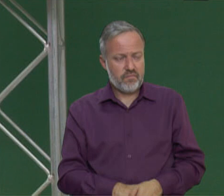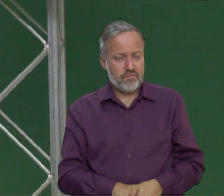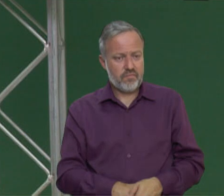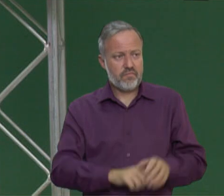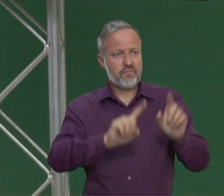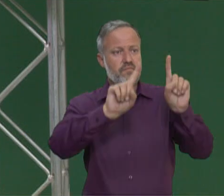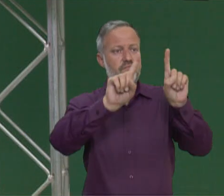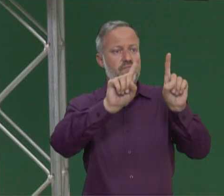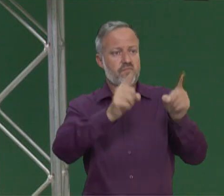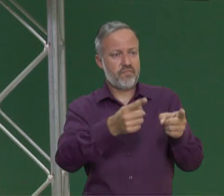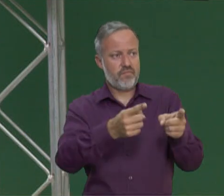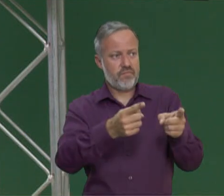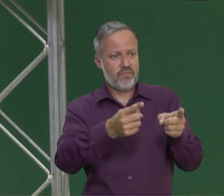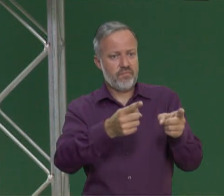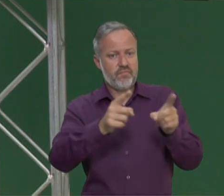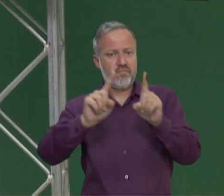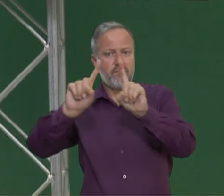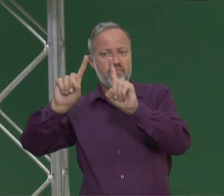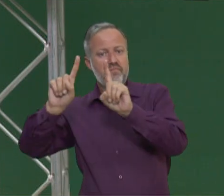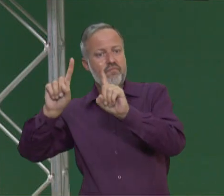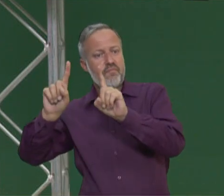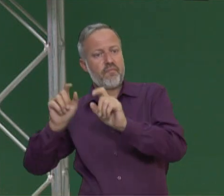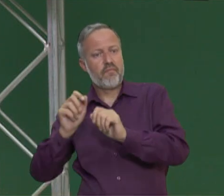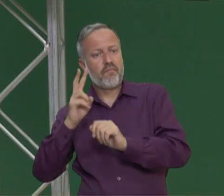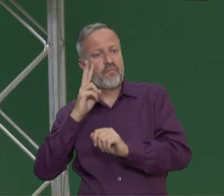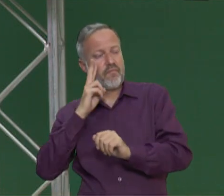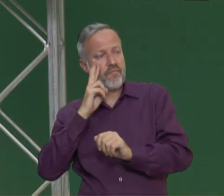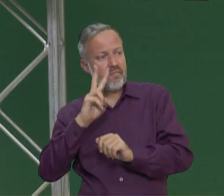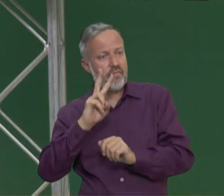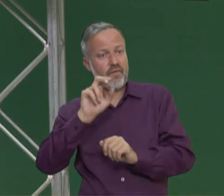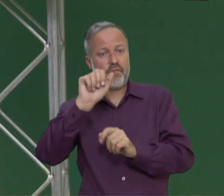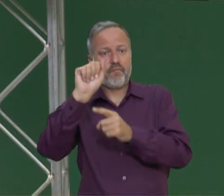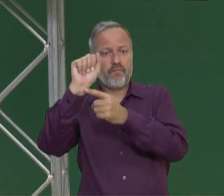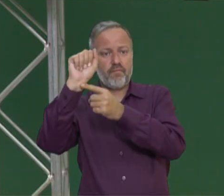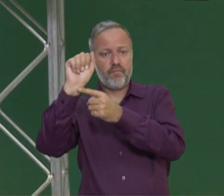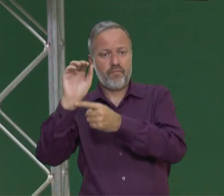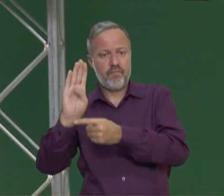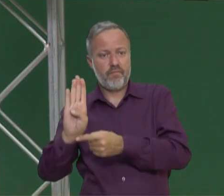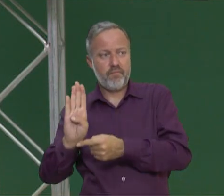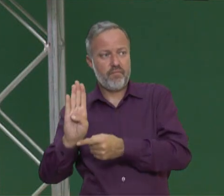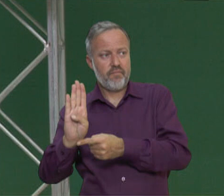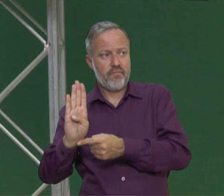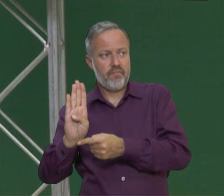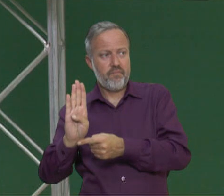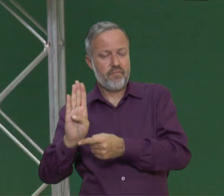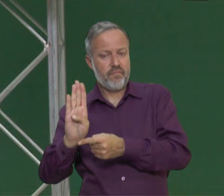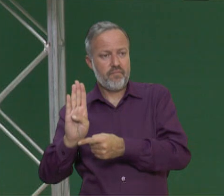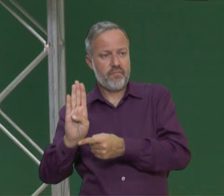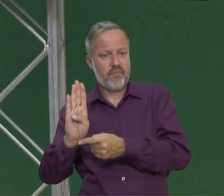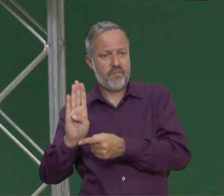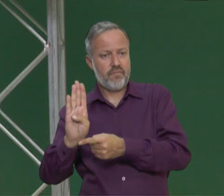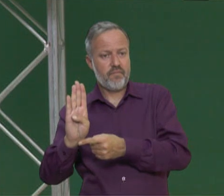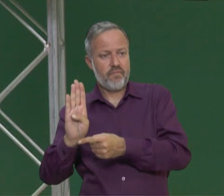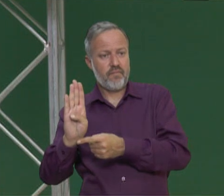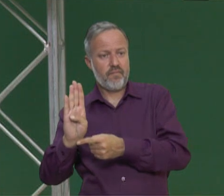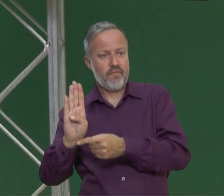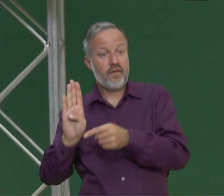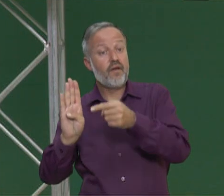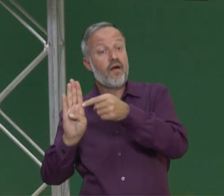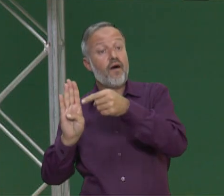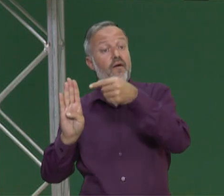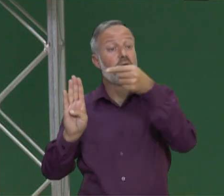lacuna. Portanto, você vai ter duas alternativas, a A e a B, e você deve selecionar aquela que